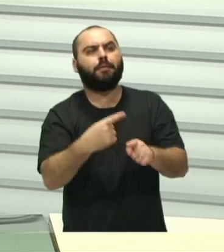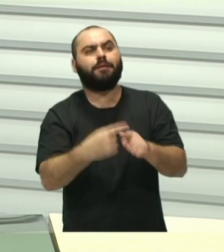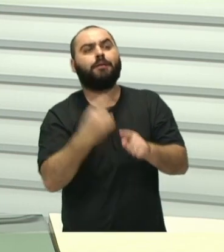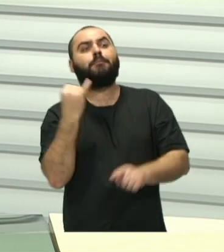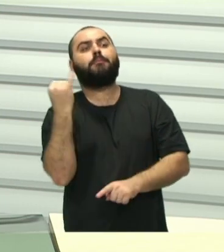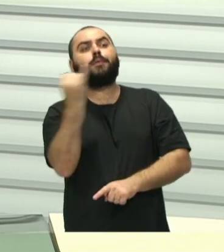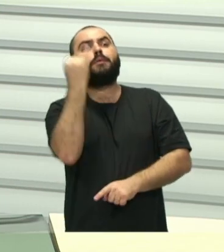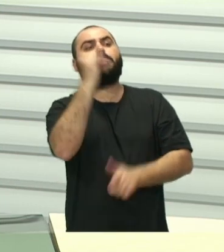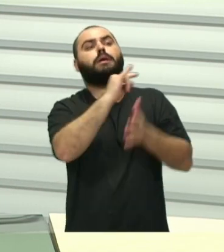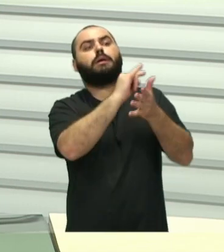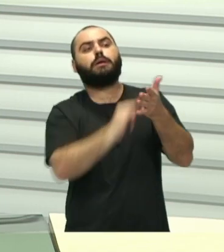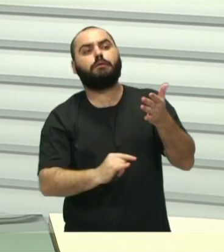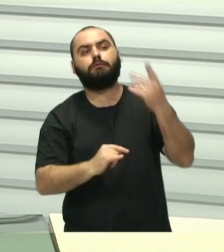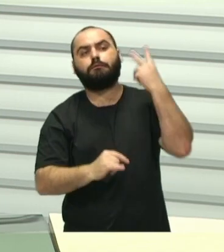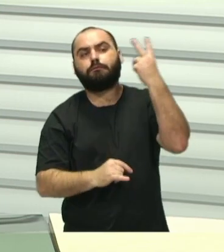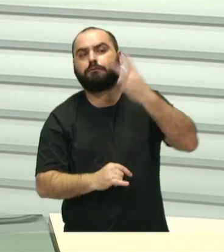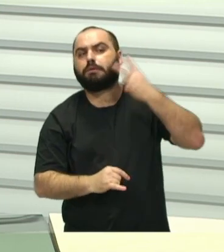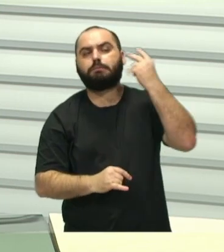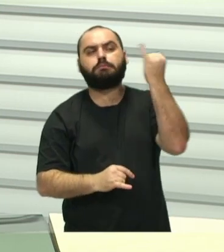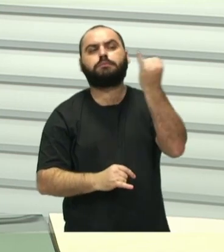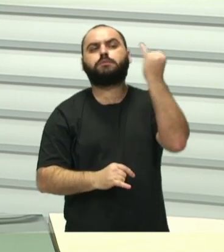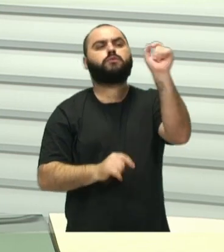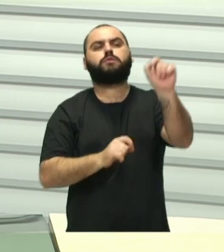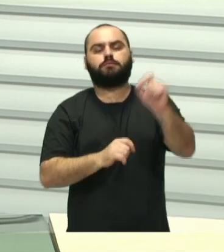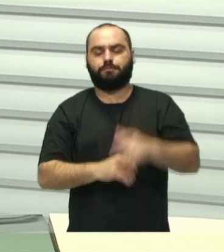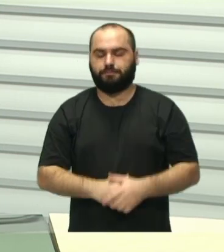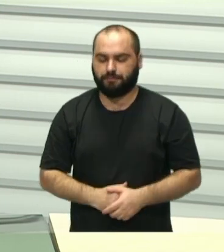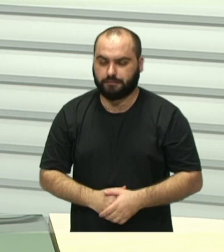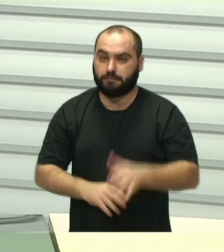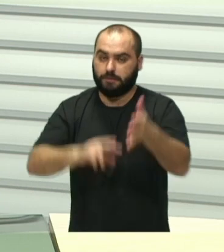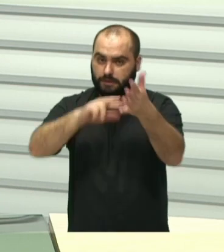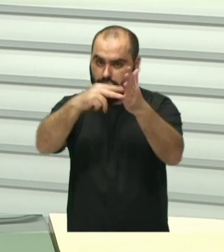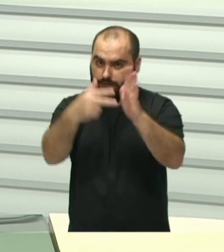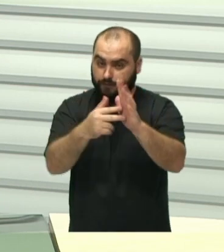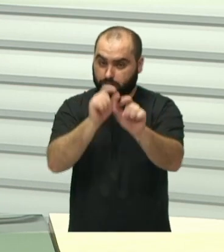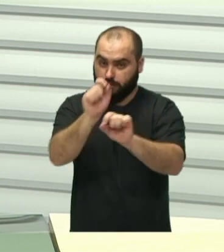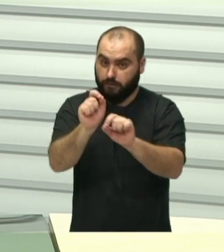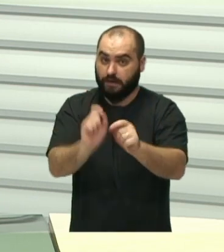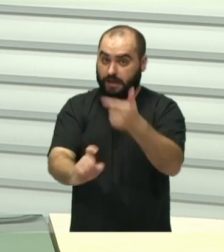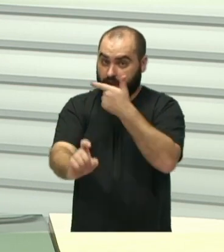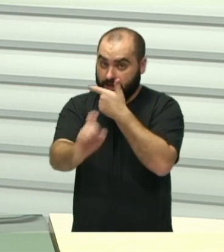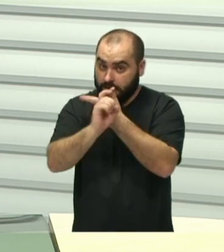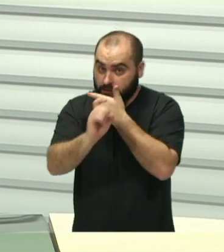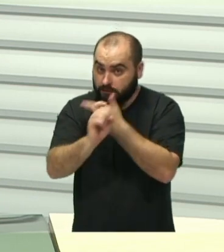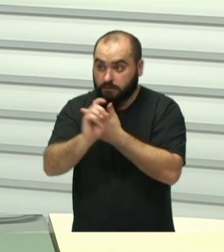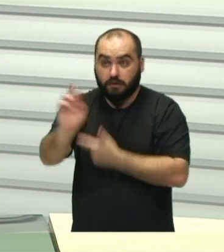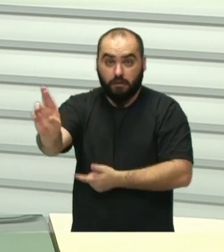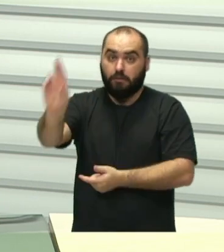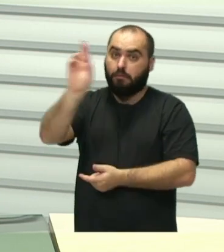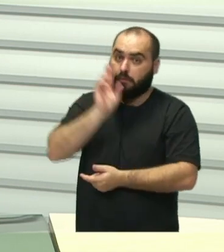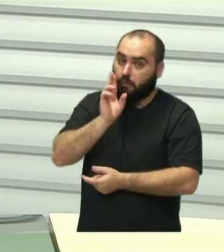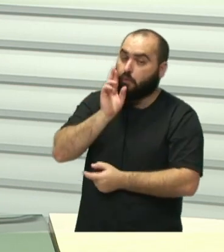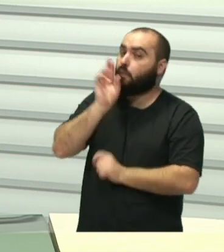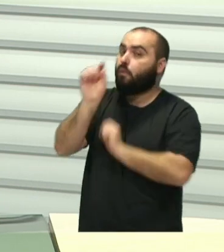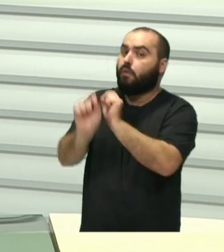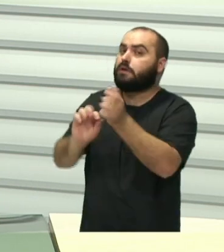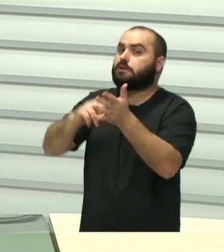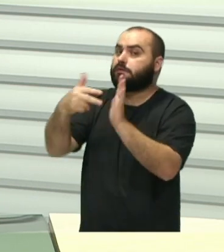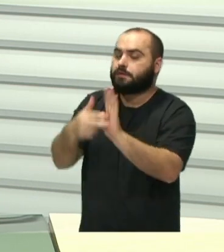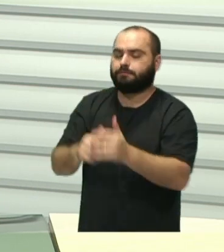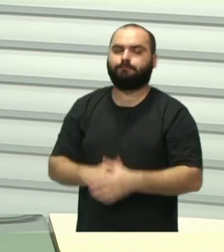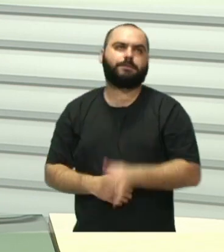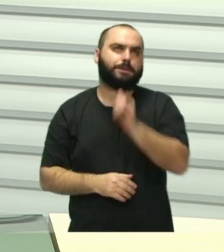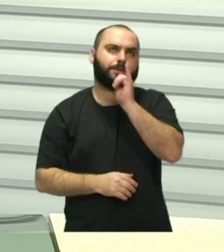importante para nós vereadores o requerimento quando o prefeito nesse caso o Executivo faz a resposta vamos dizer